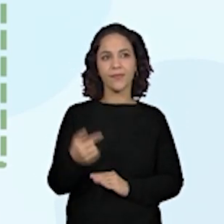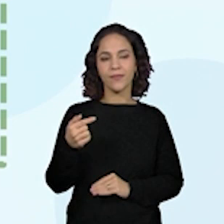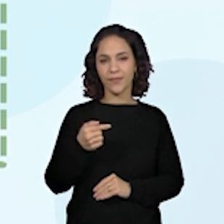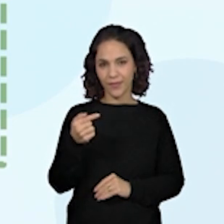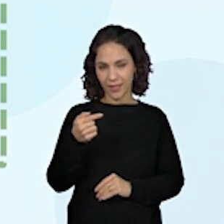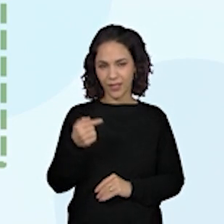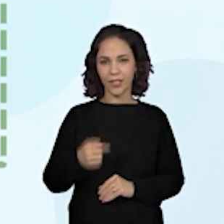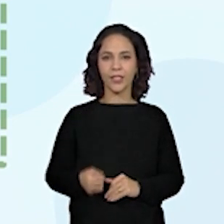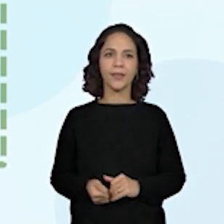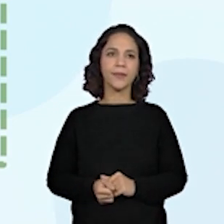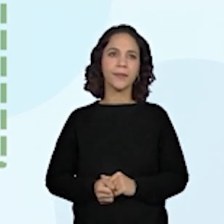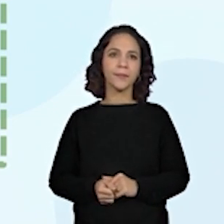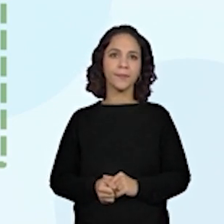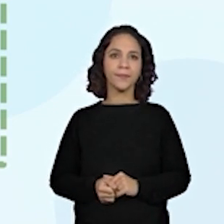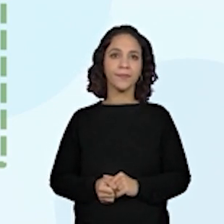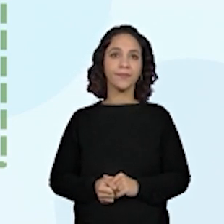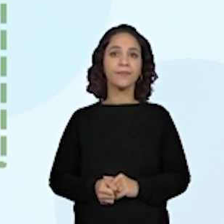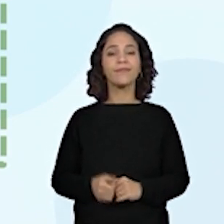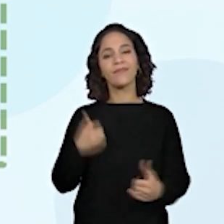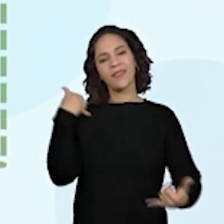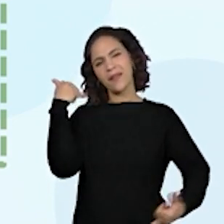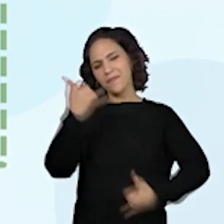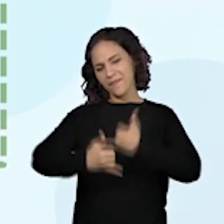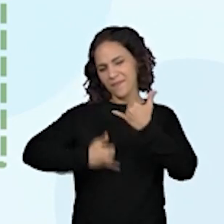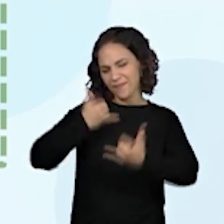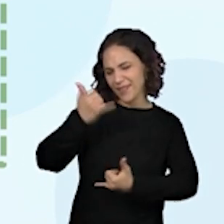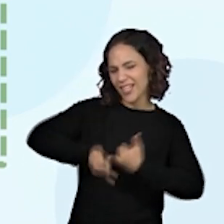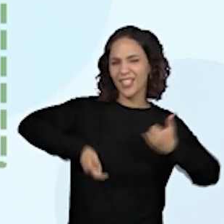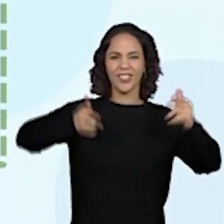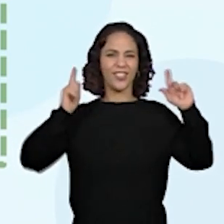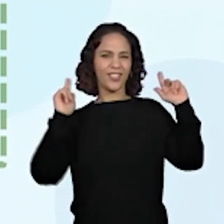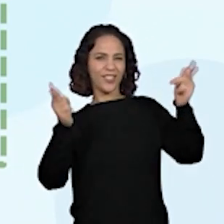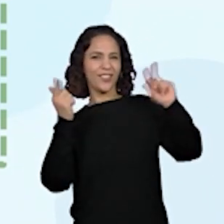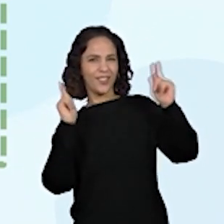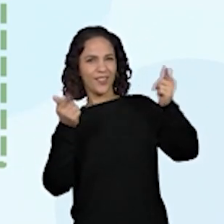7. É permitido se divertir,